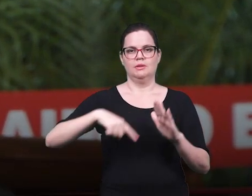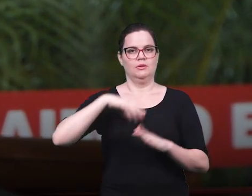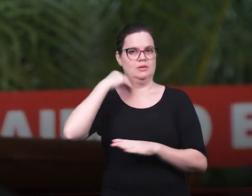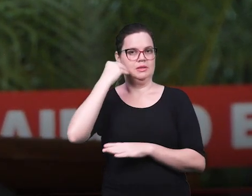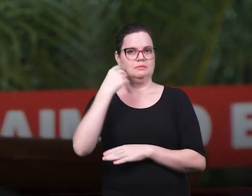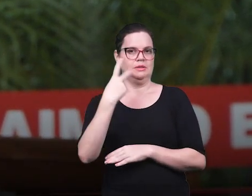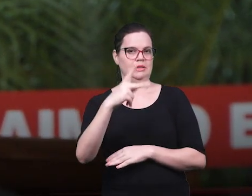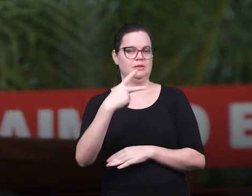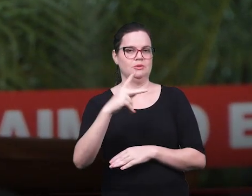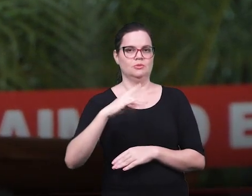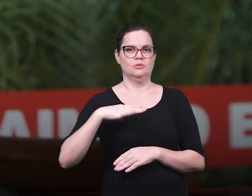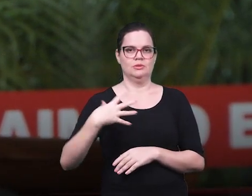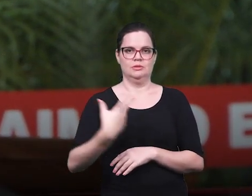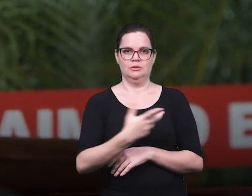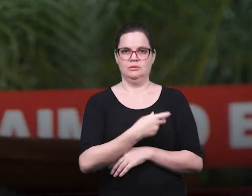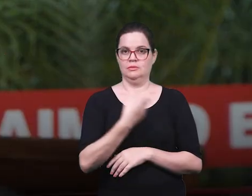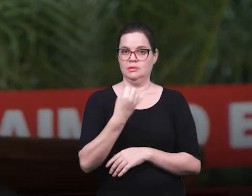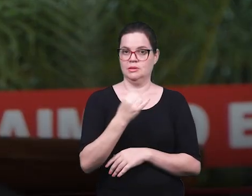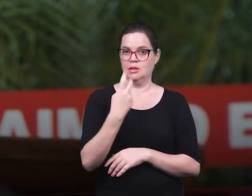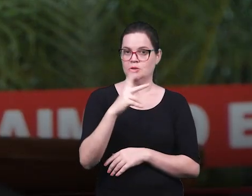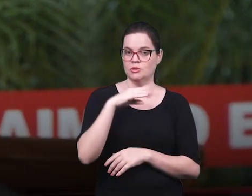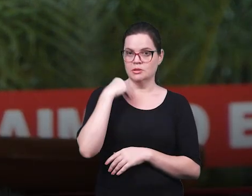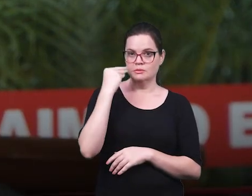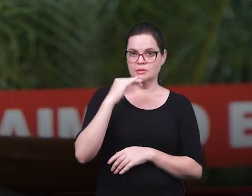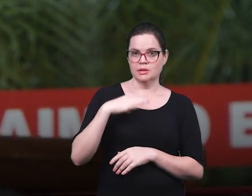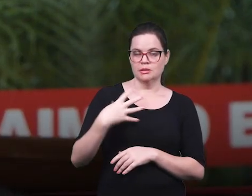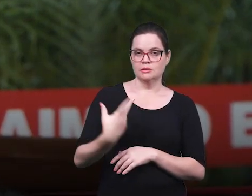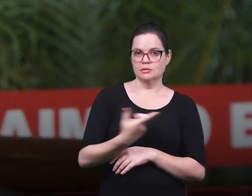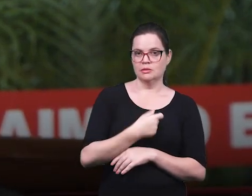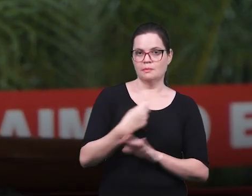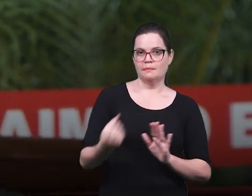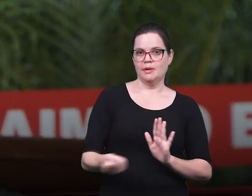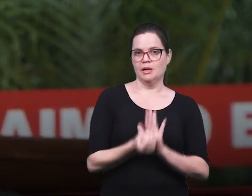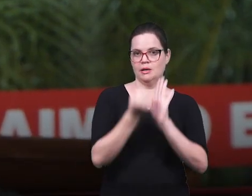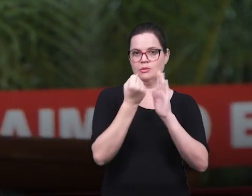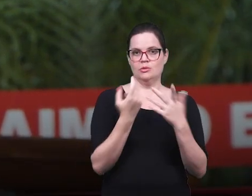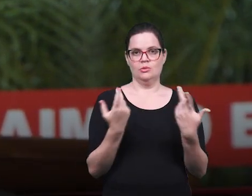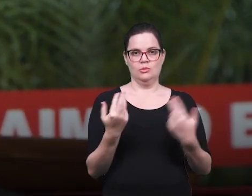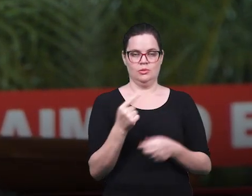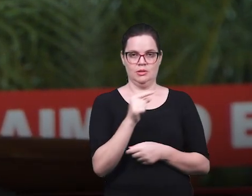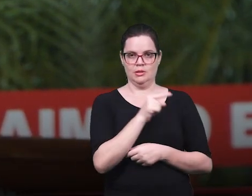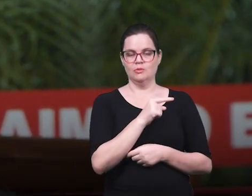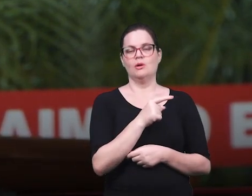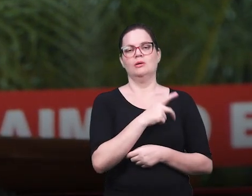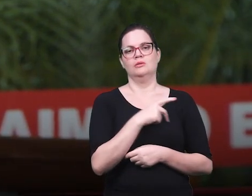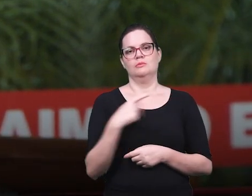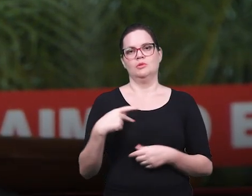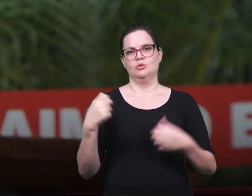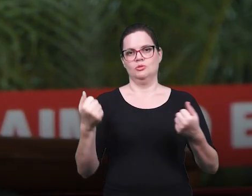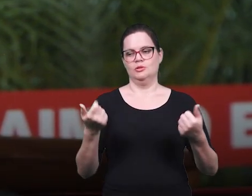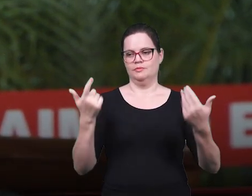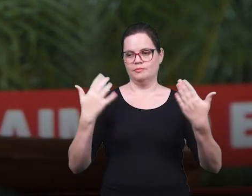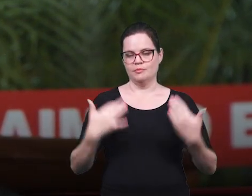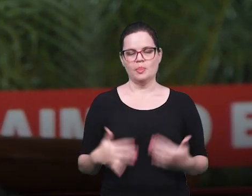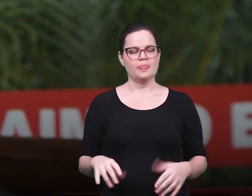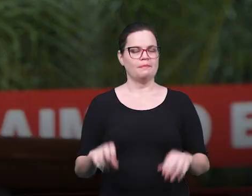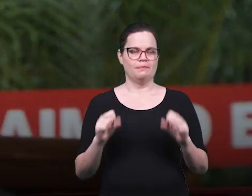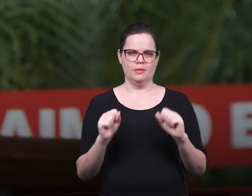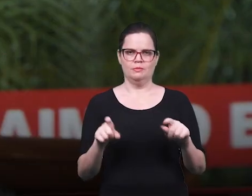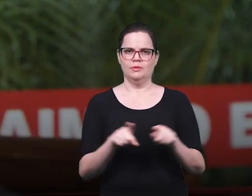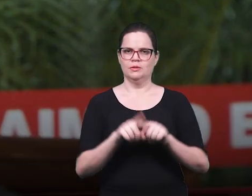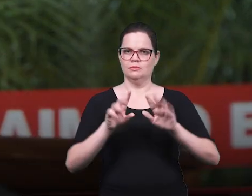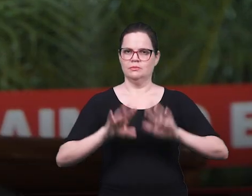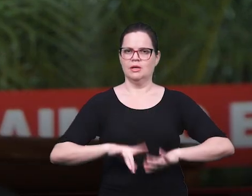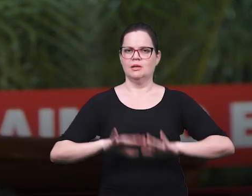experiência de salvação. Se a sua experiência de salvação é uma experiência marcante, como foi a que nós ouvimos aqui do pastor Clinton, escreva